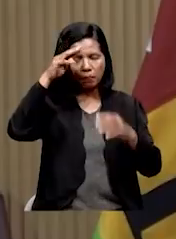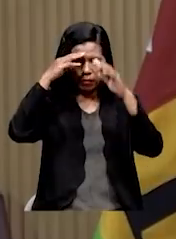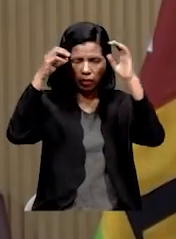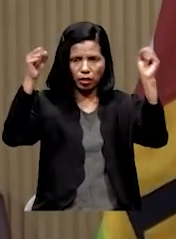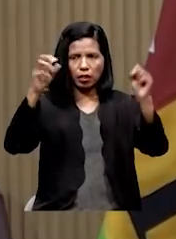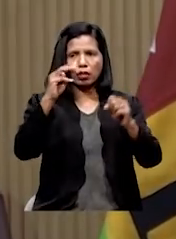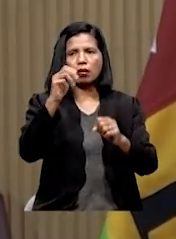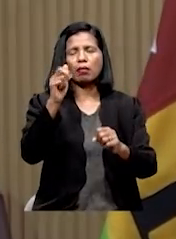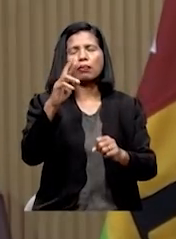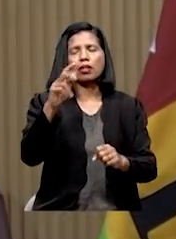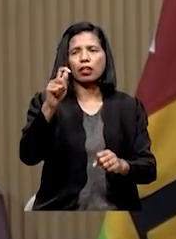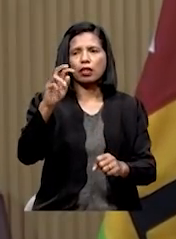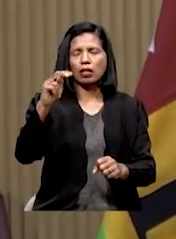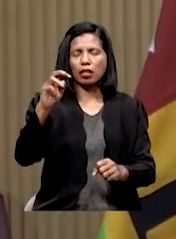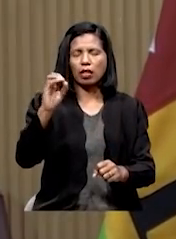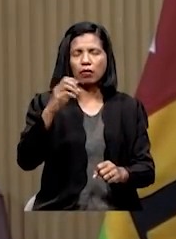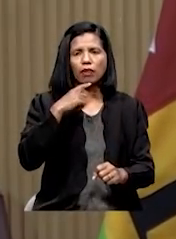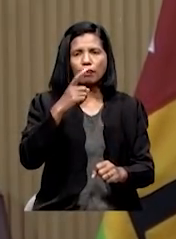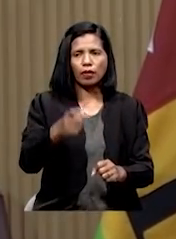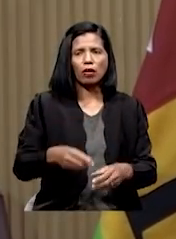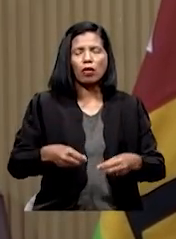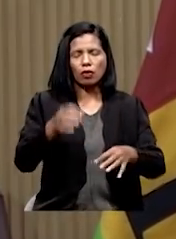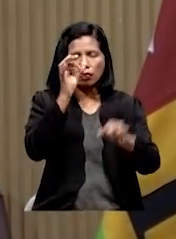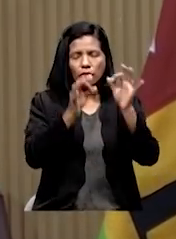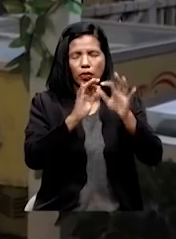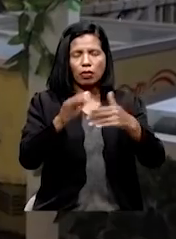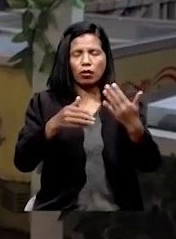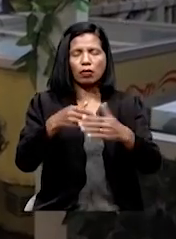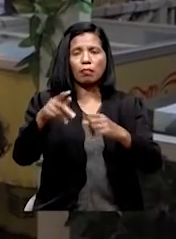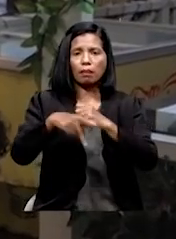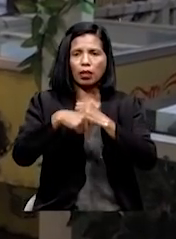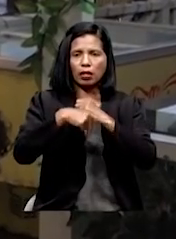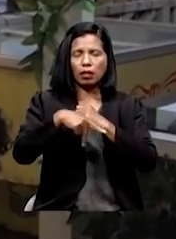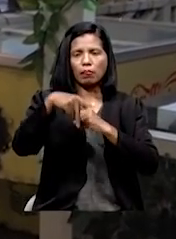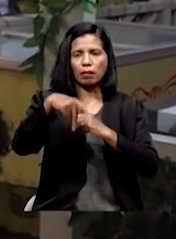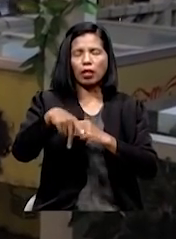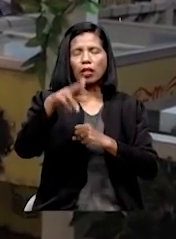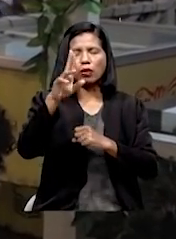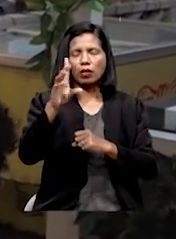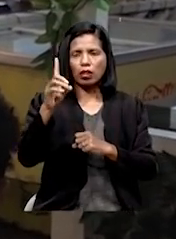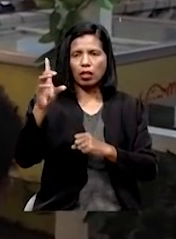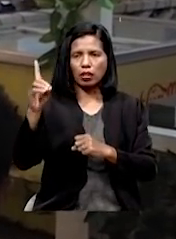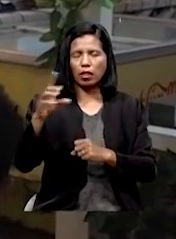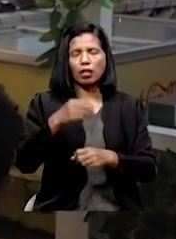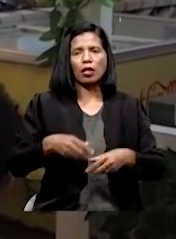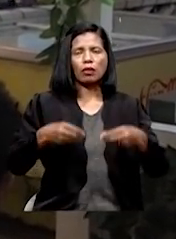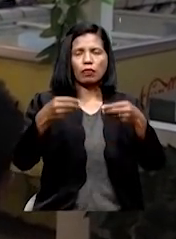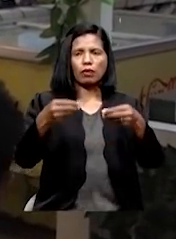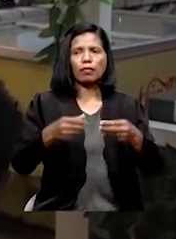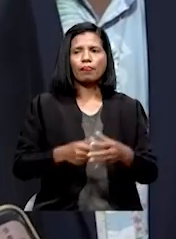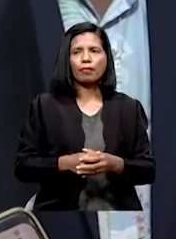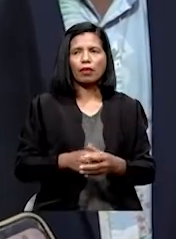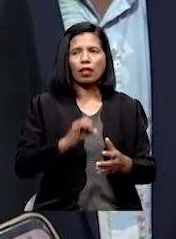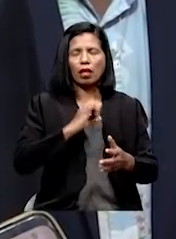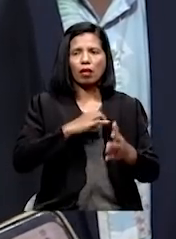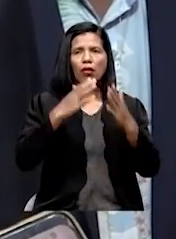da Silva Guzmão aprecia o confiança tomak nebe partido União Desenvolvimento Democrático oferece. Agradece